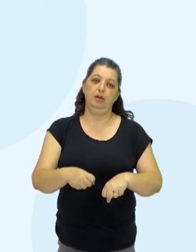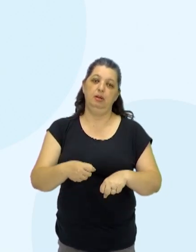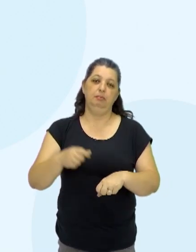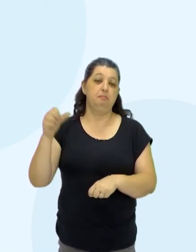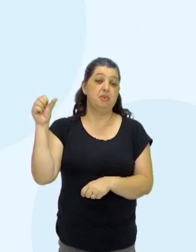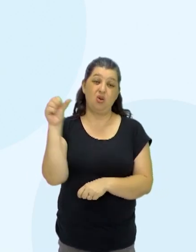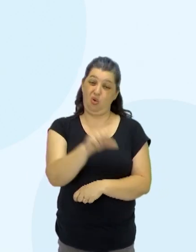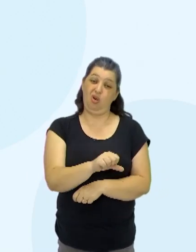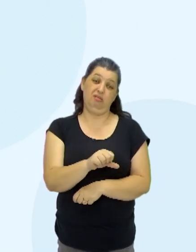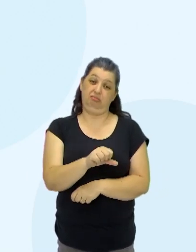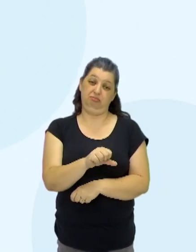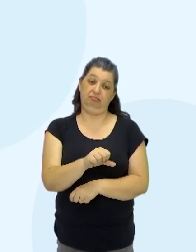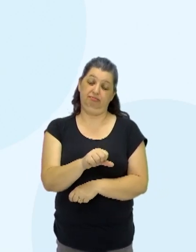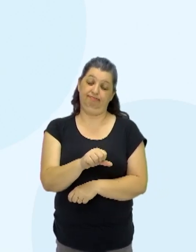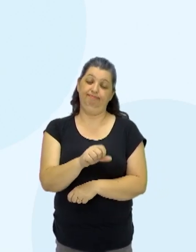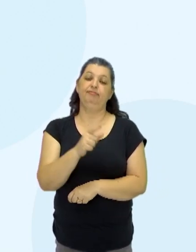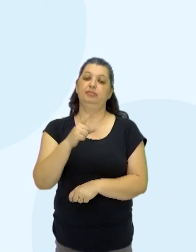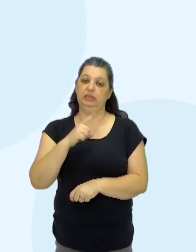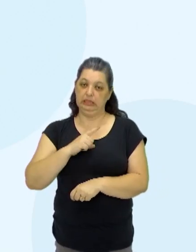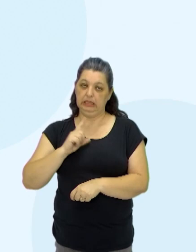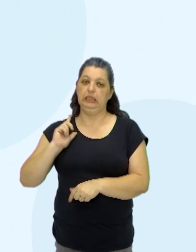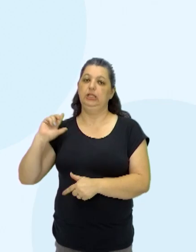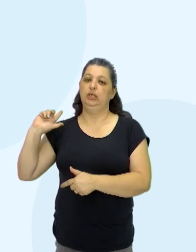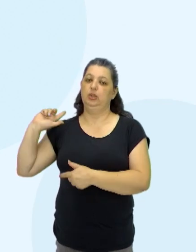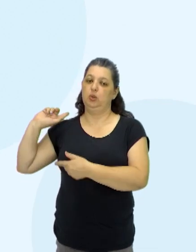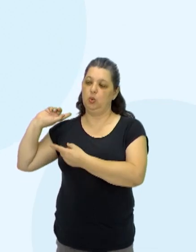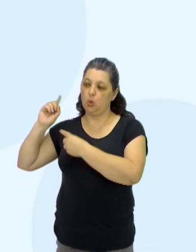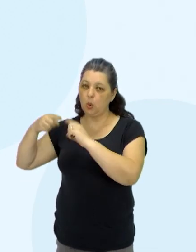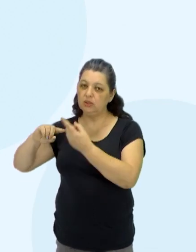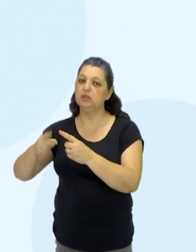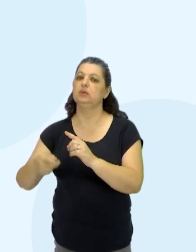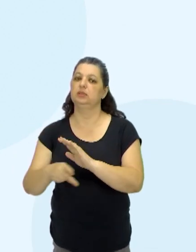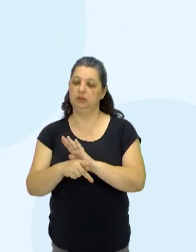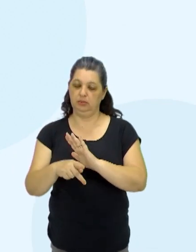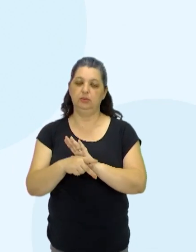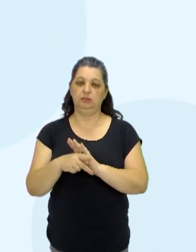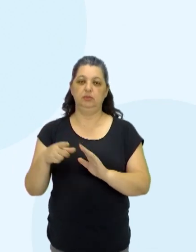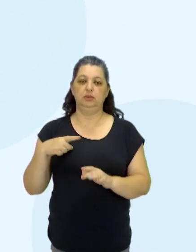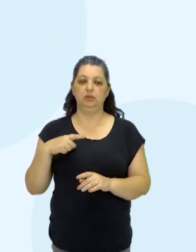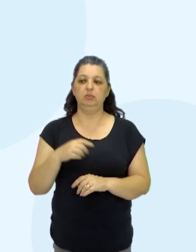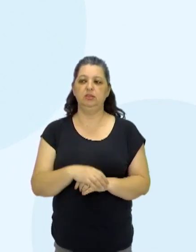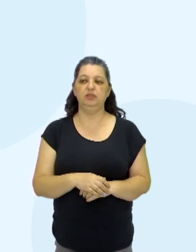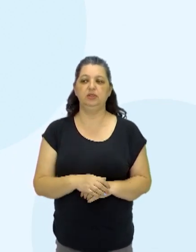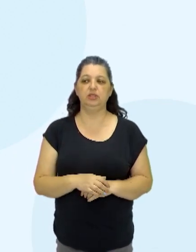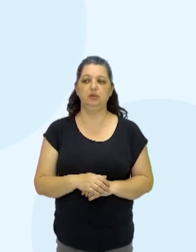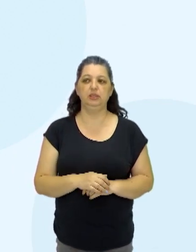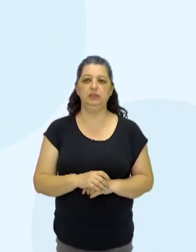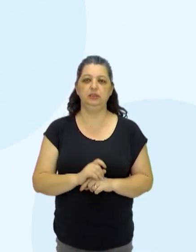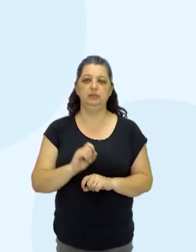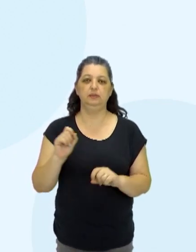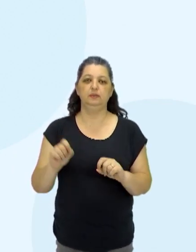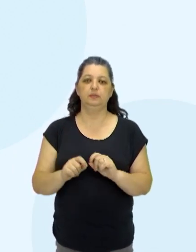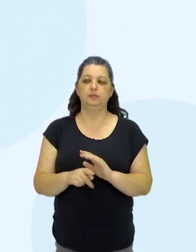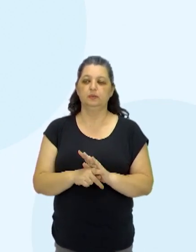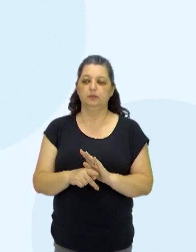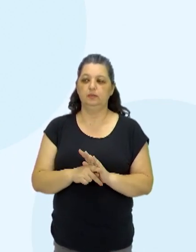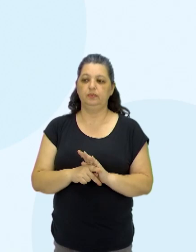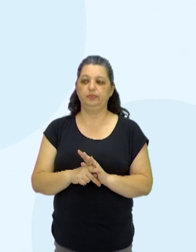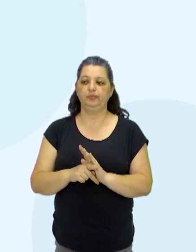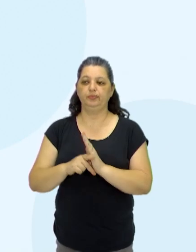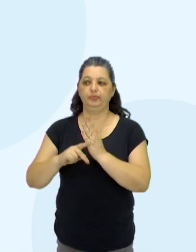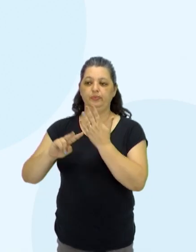terror e que tem sequelas até hoje que a gente vai ver na aula. Tanto é terror que você tem resistência e